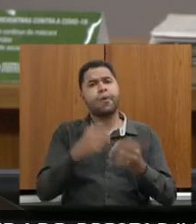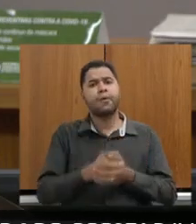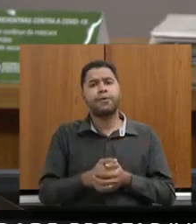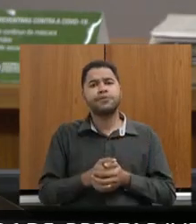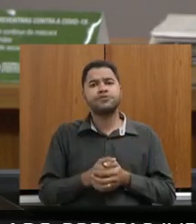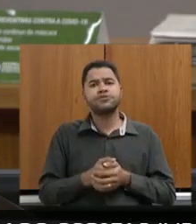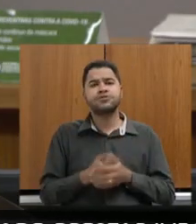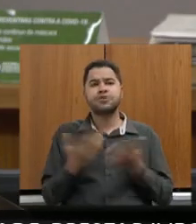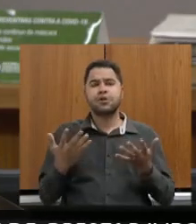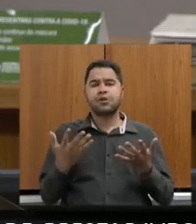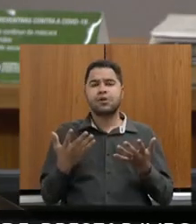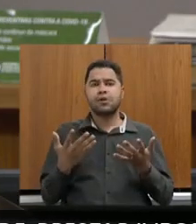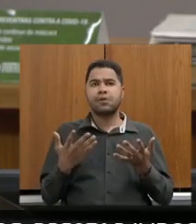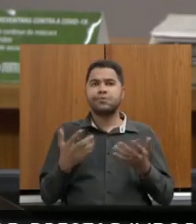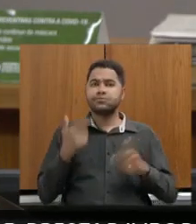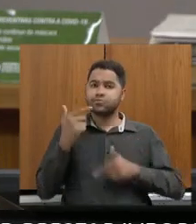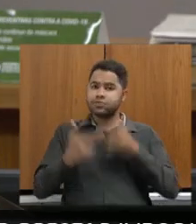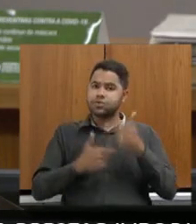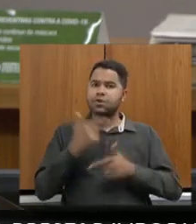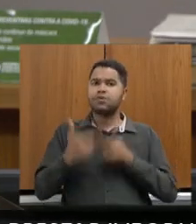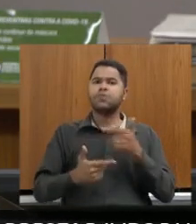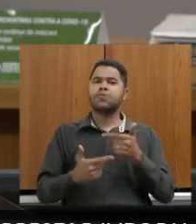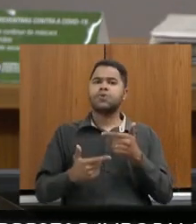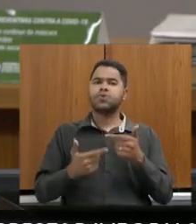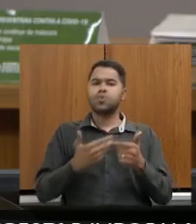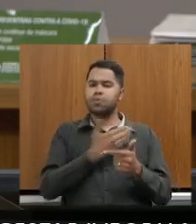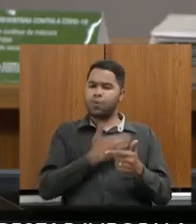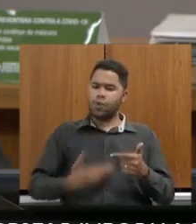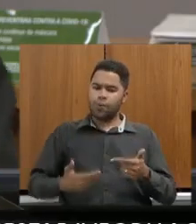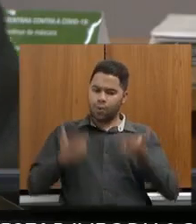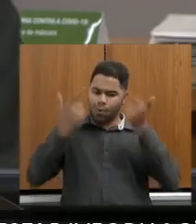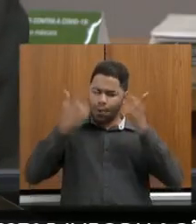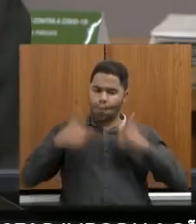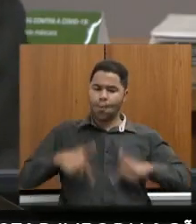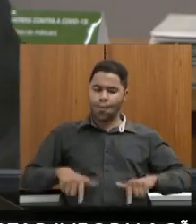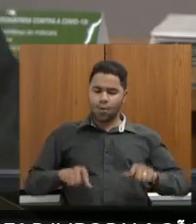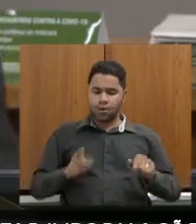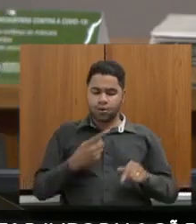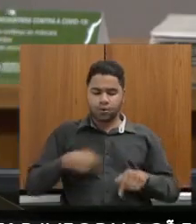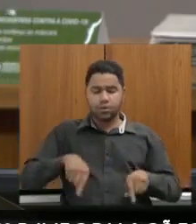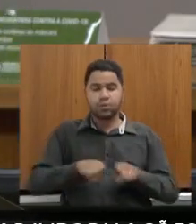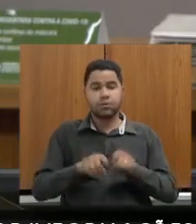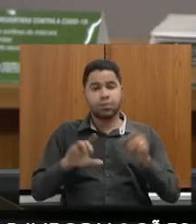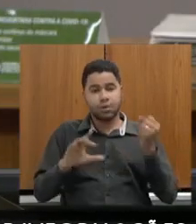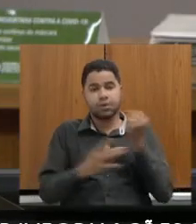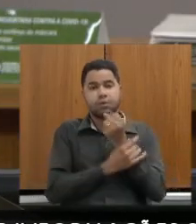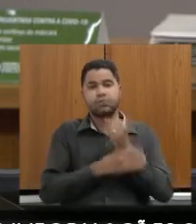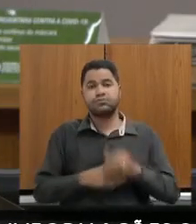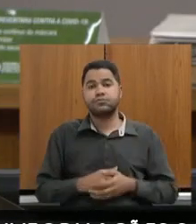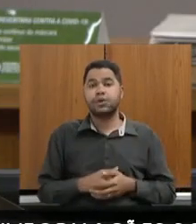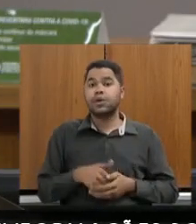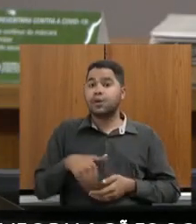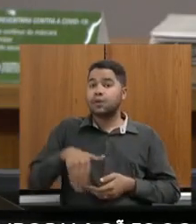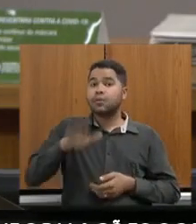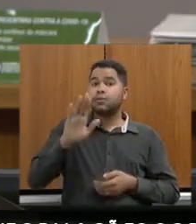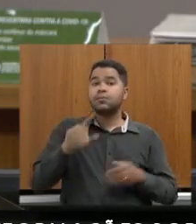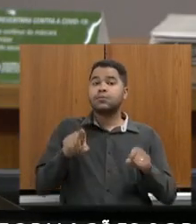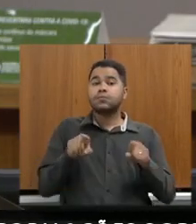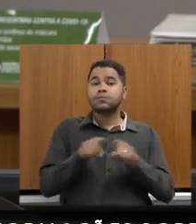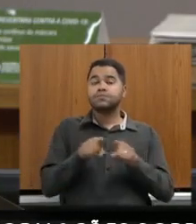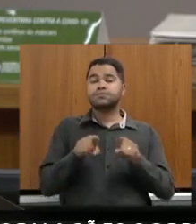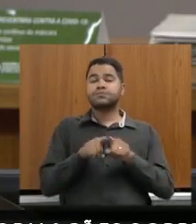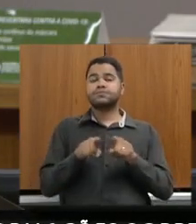a impessoalidade do serviço público e com o plantão digital Nós também temos isso e mais nós